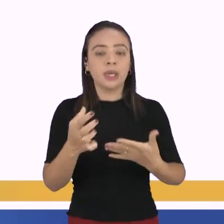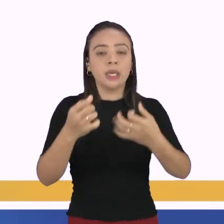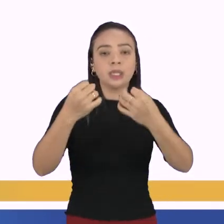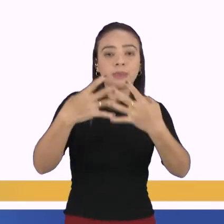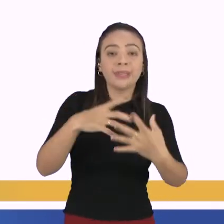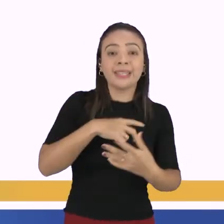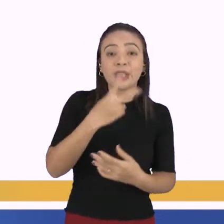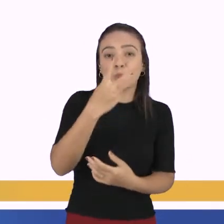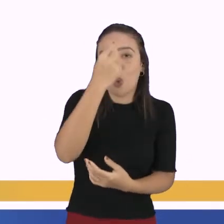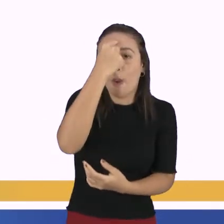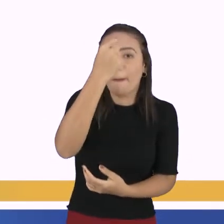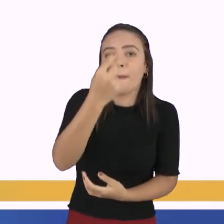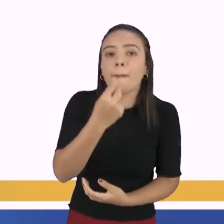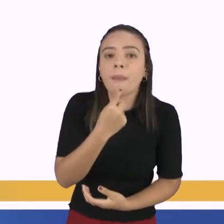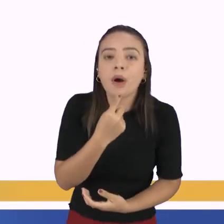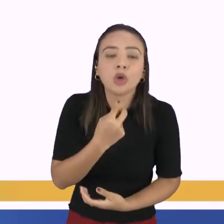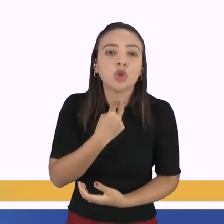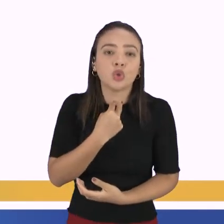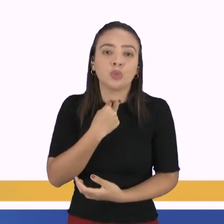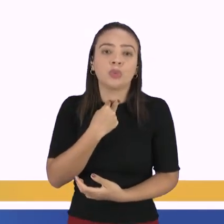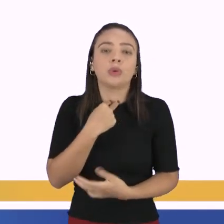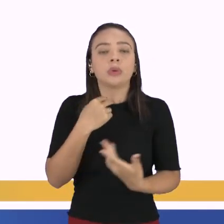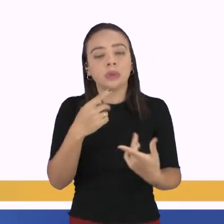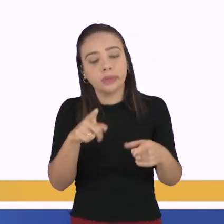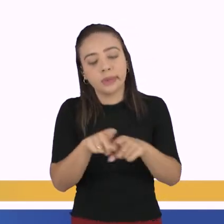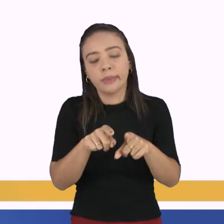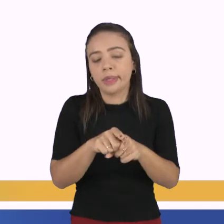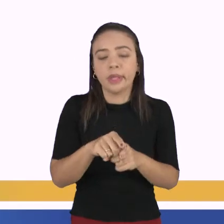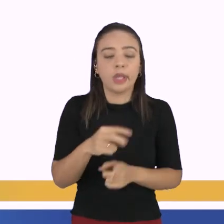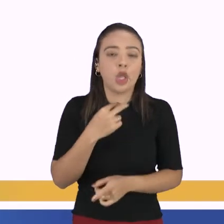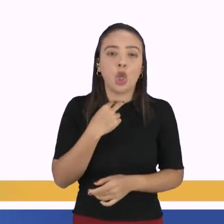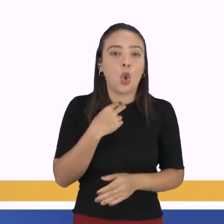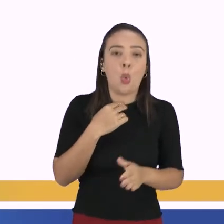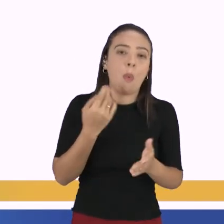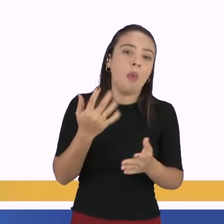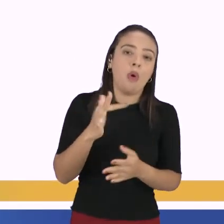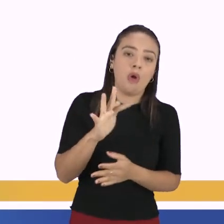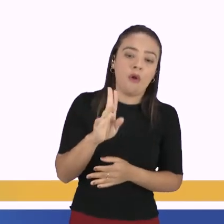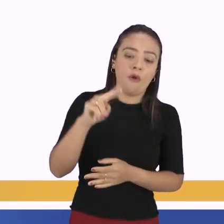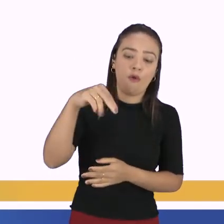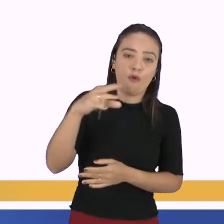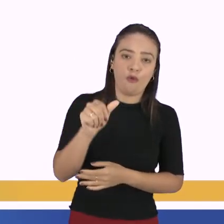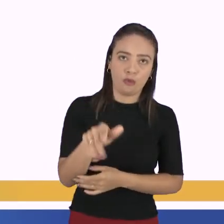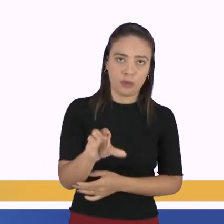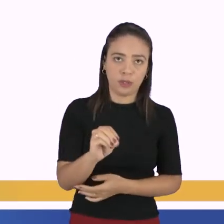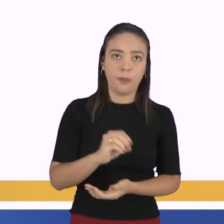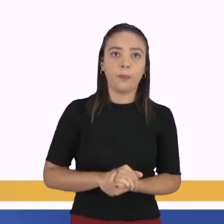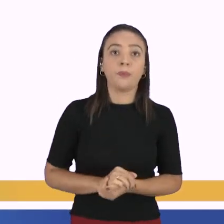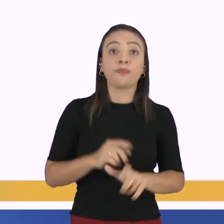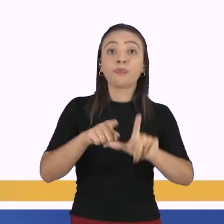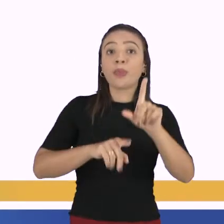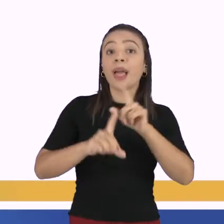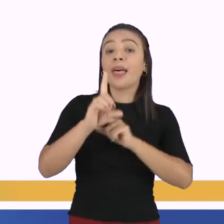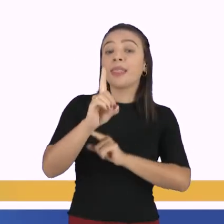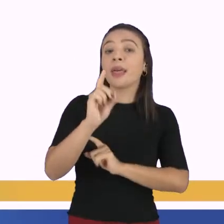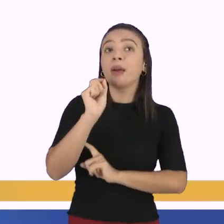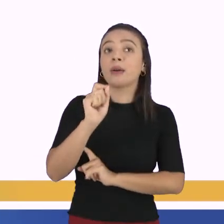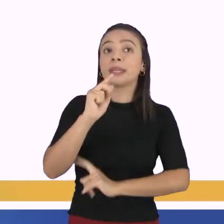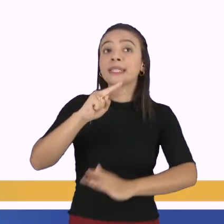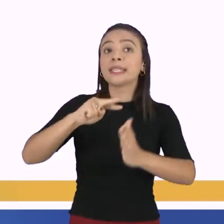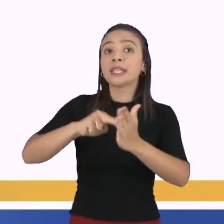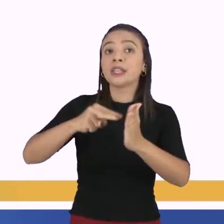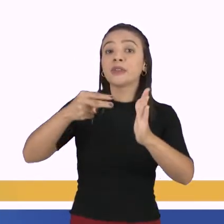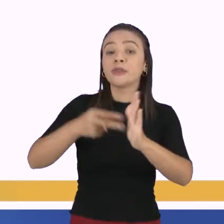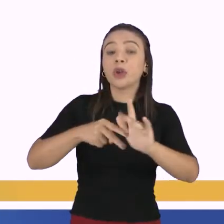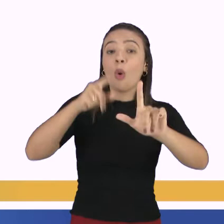tem duas imagens, ou seja, viola também o conceito de função. A letra D, ela